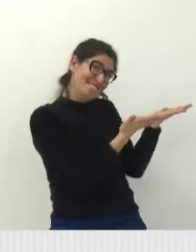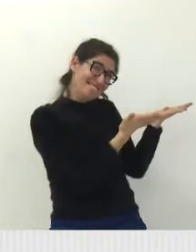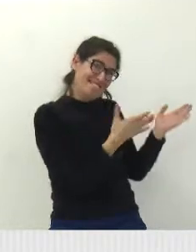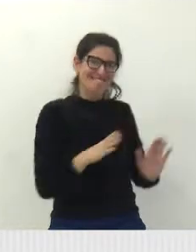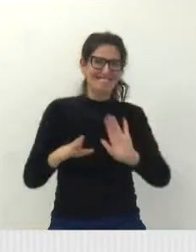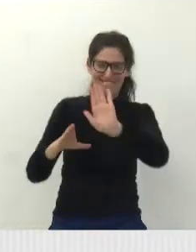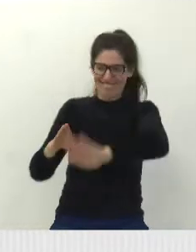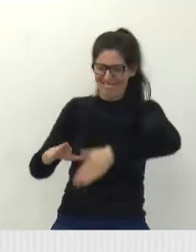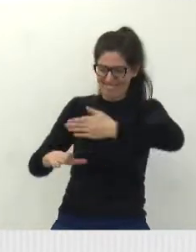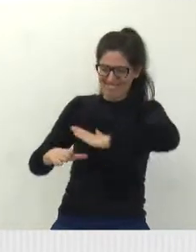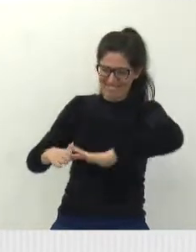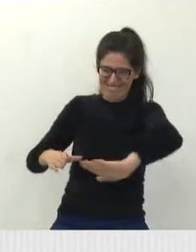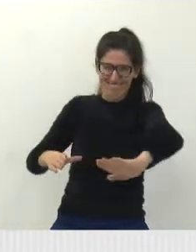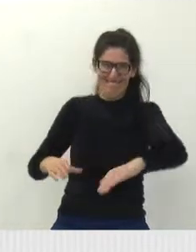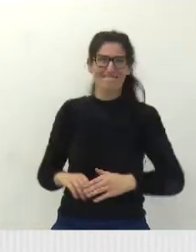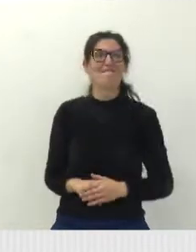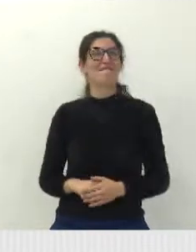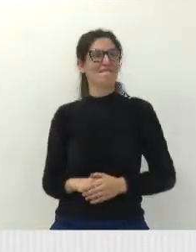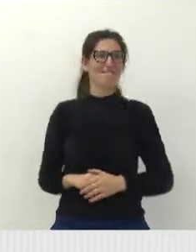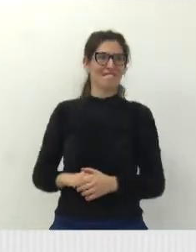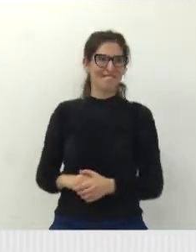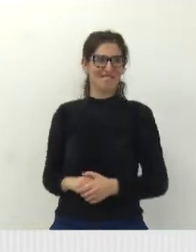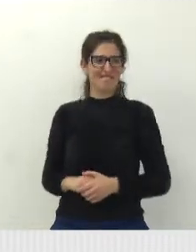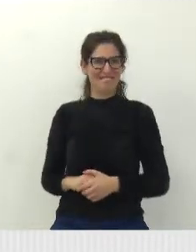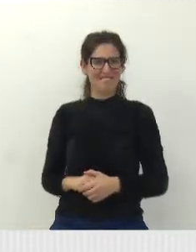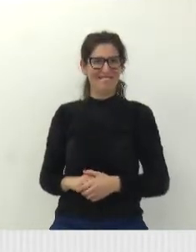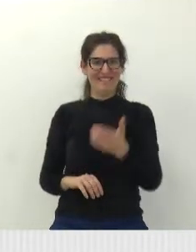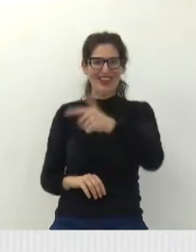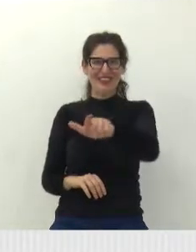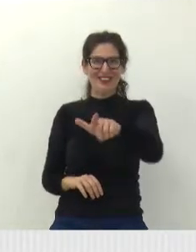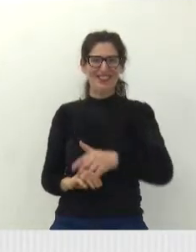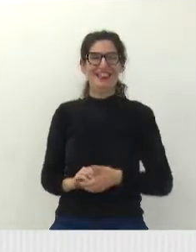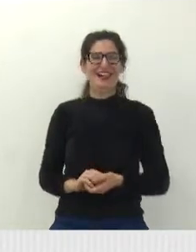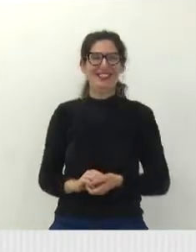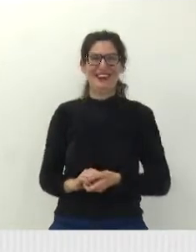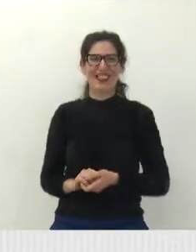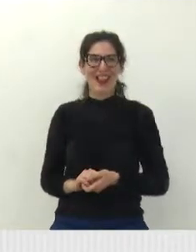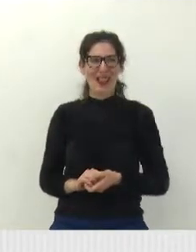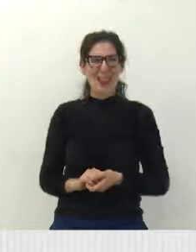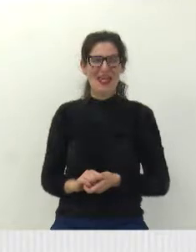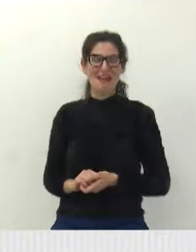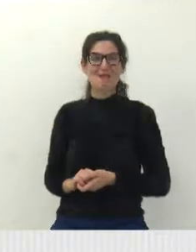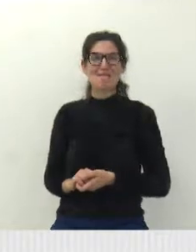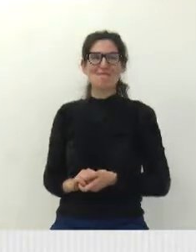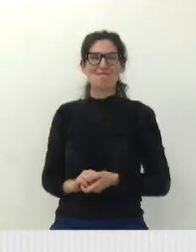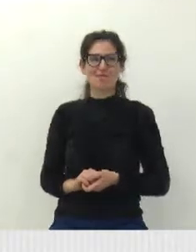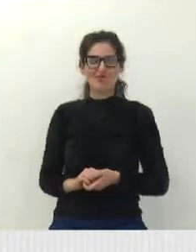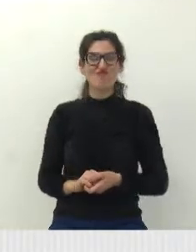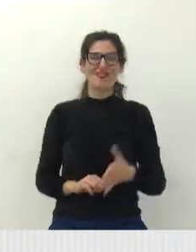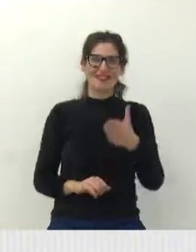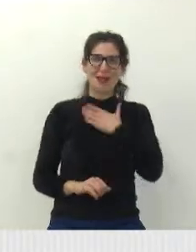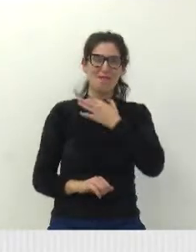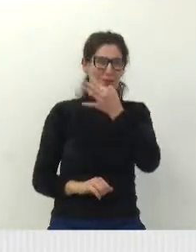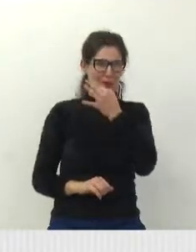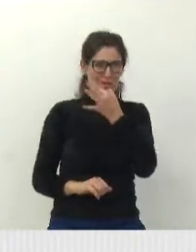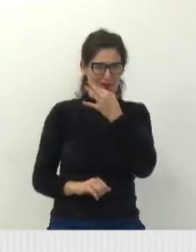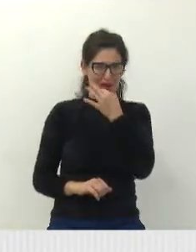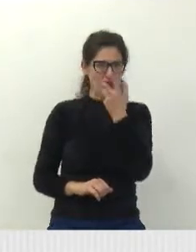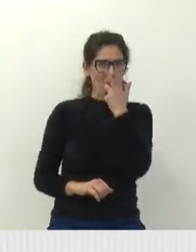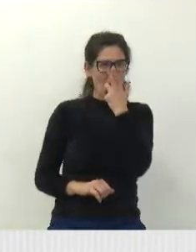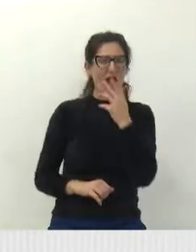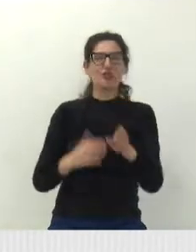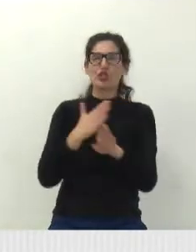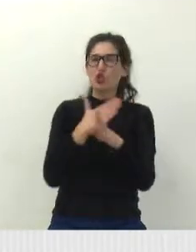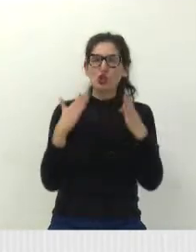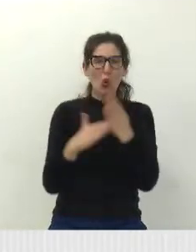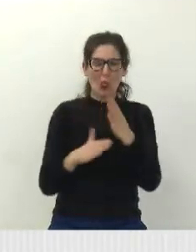no bairro Parque Califórnia. Próximo. Olha, eu, na minha opinião, eu acho que toda escola tinha que ter